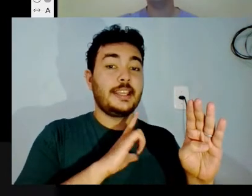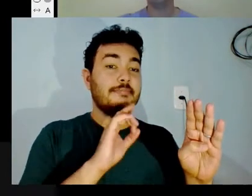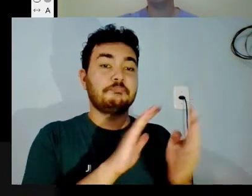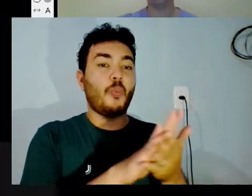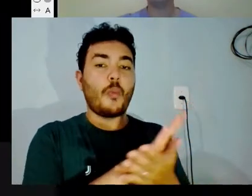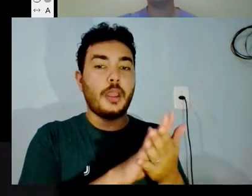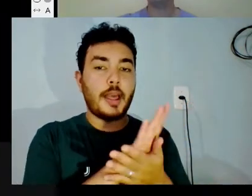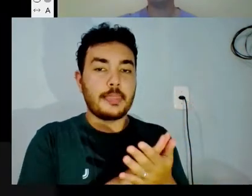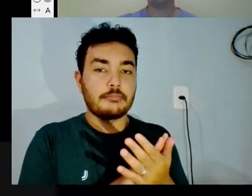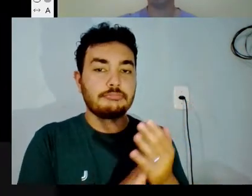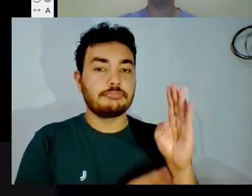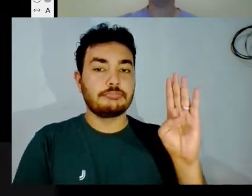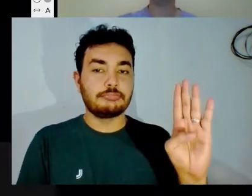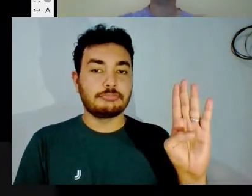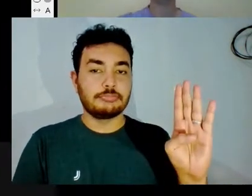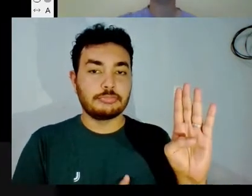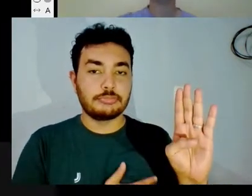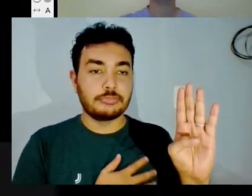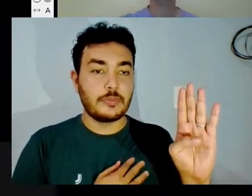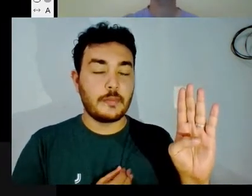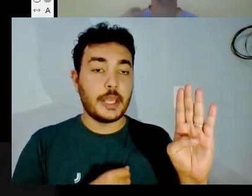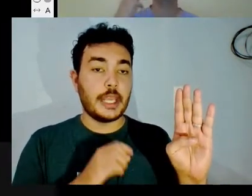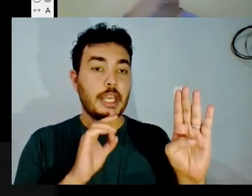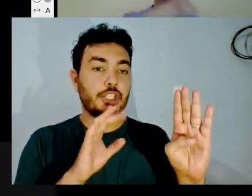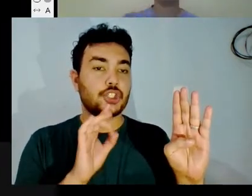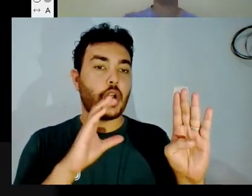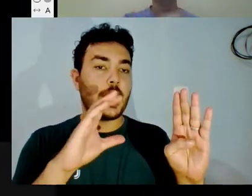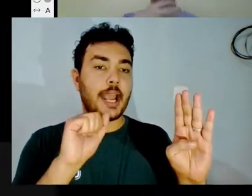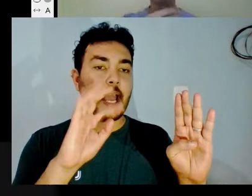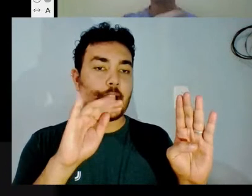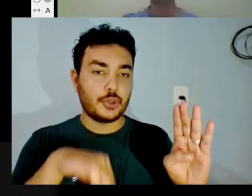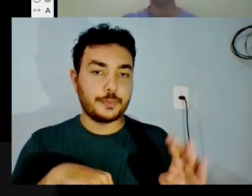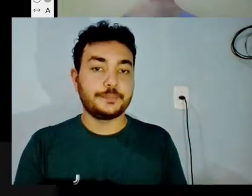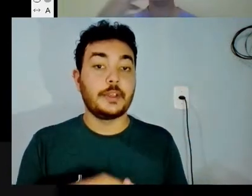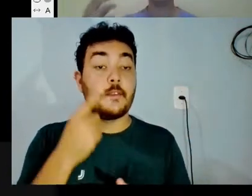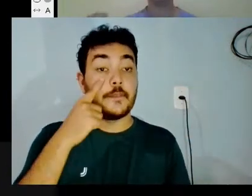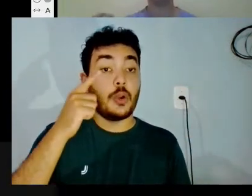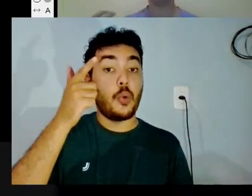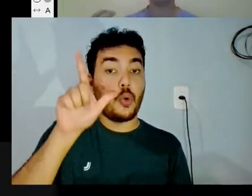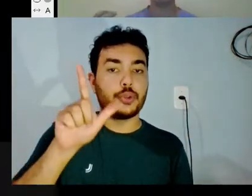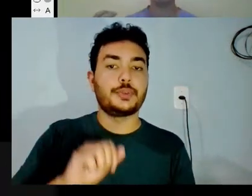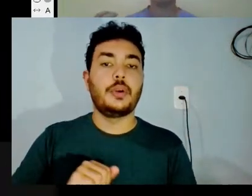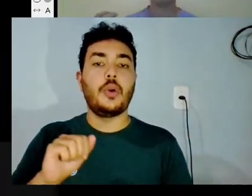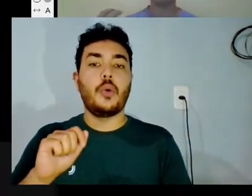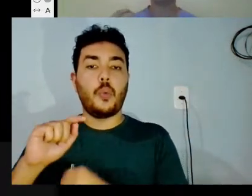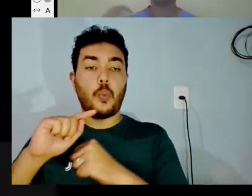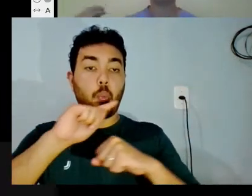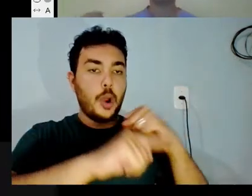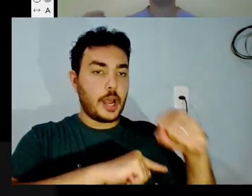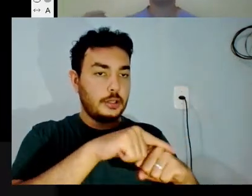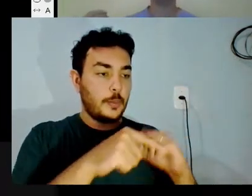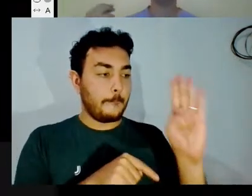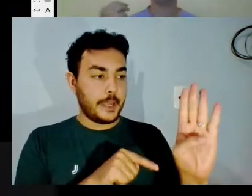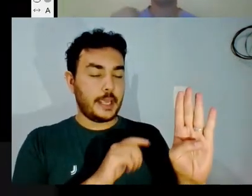a gente vai analisar essa outra parte, que é a outra configuração, né? Que seria o átomo B ganhando o elétron e ficando